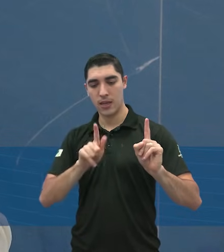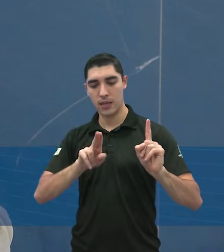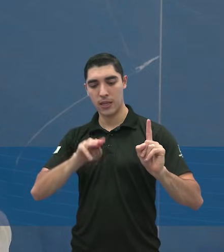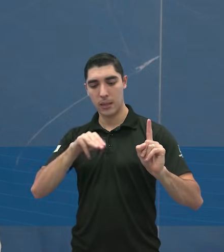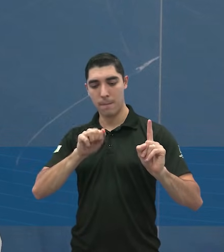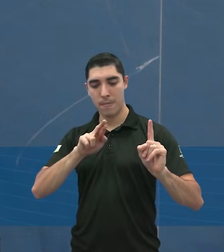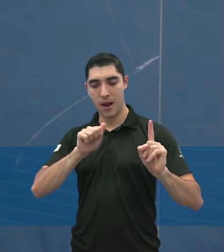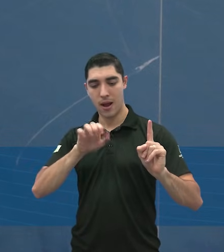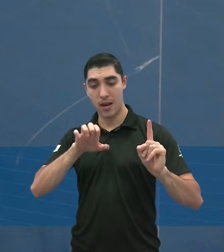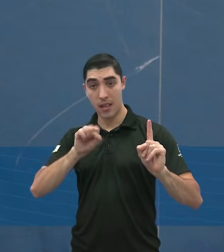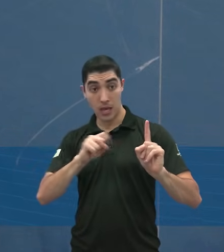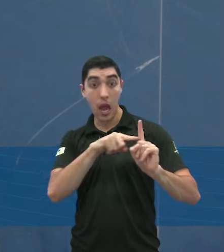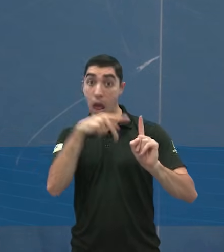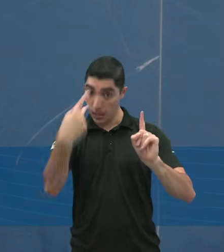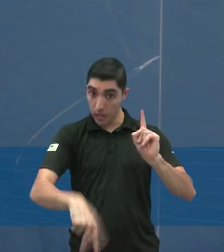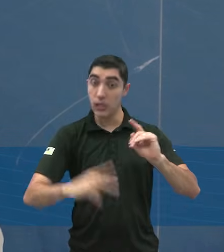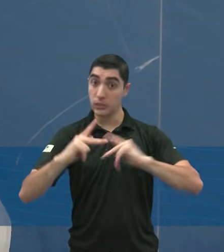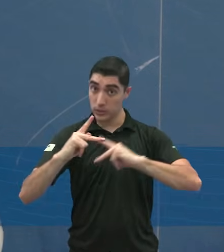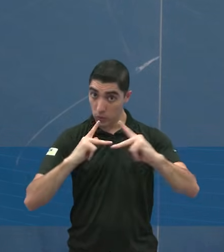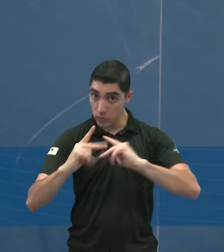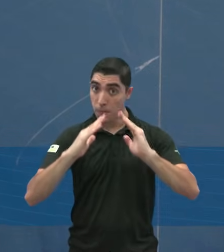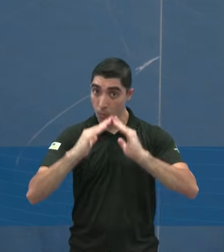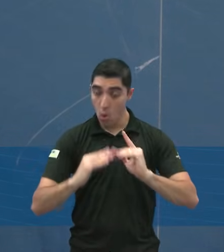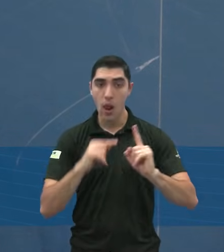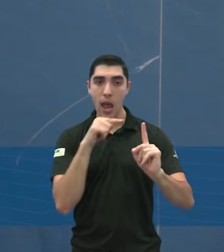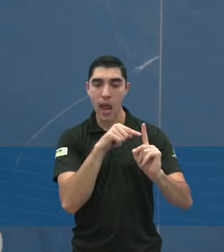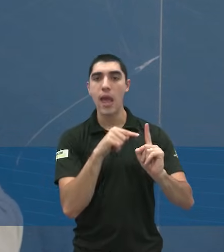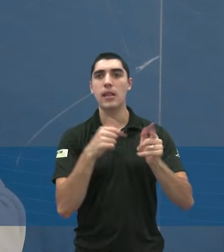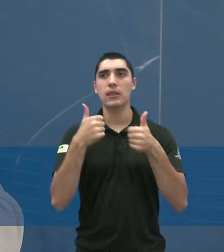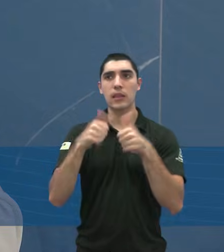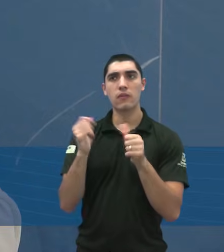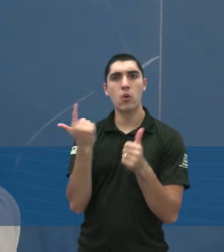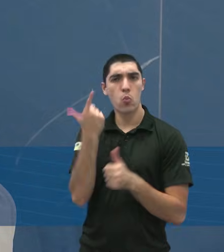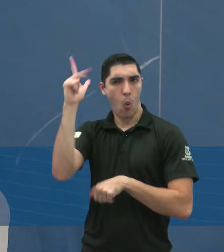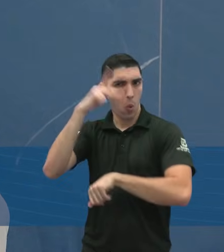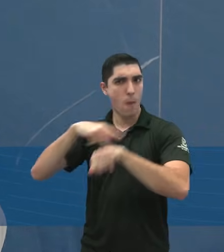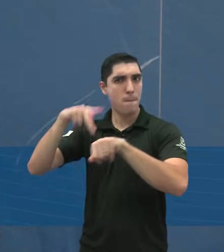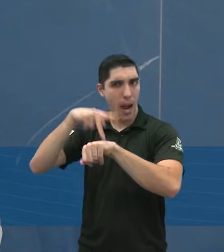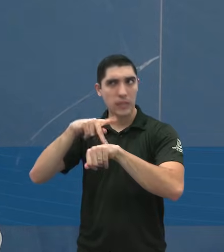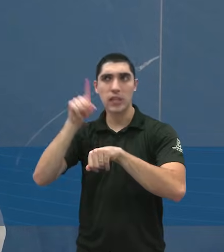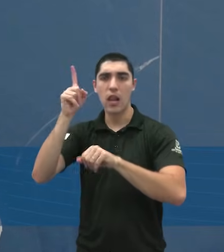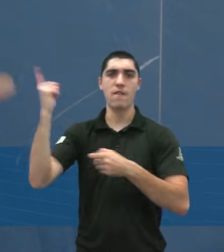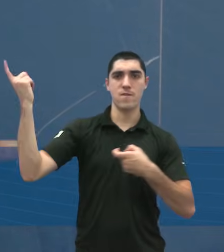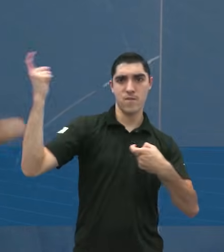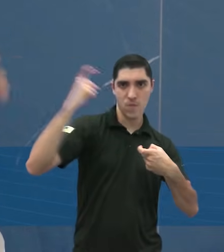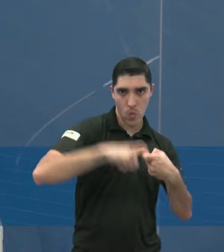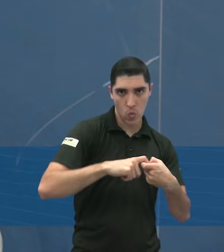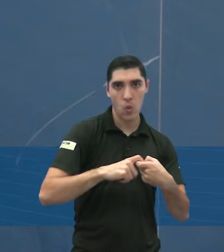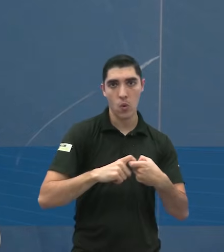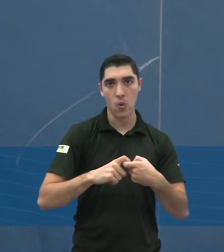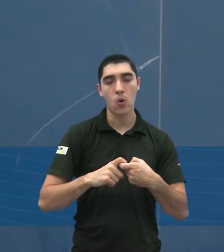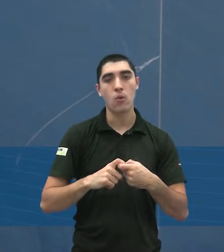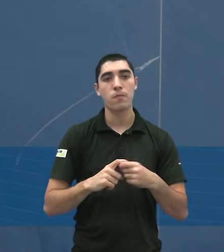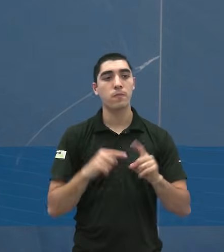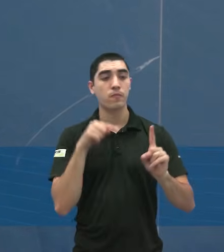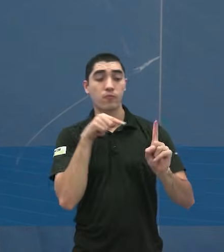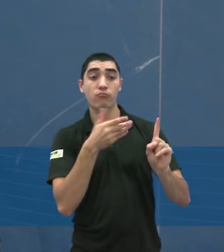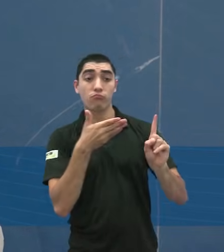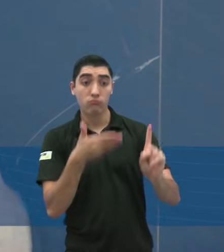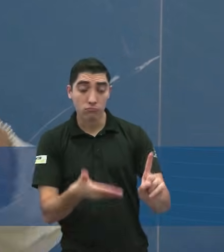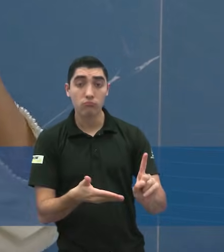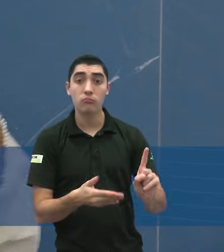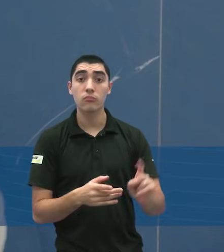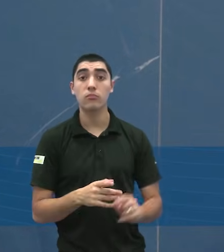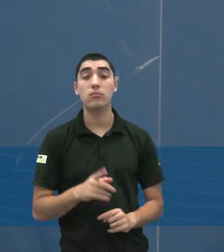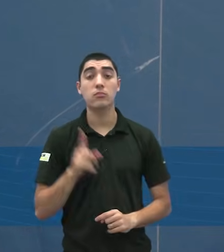Campos. Né? A professora Sônia Guimarães, ela tinha acabado de voltar do exterior, apresentou seminário lá na física da